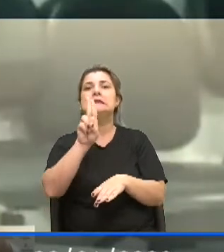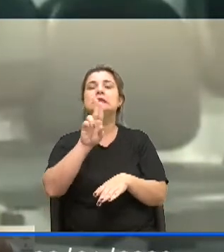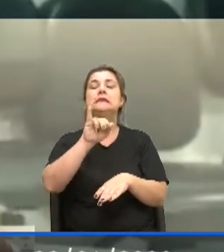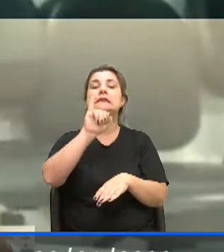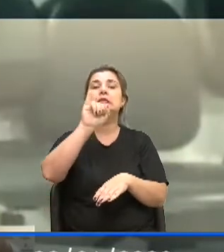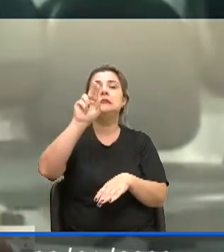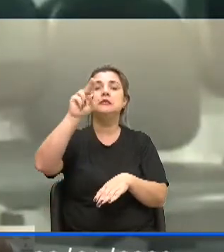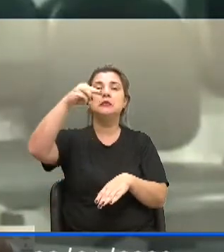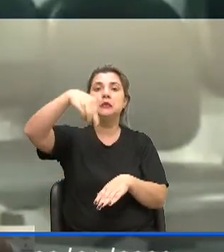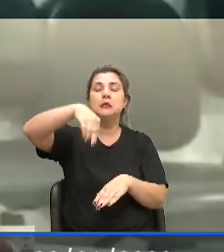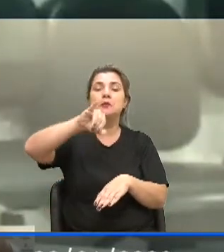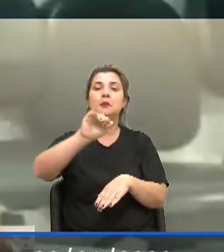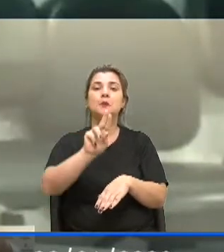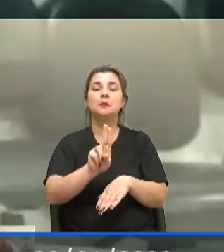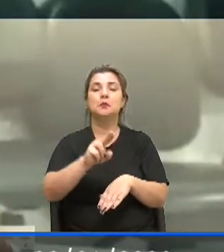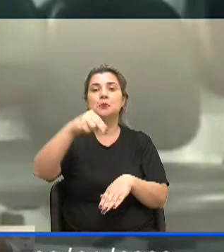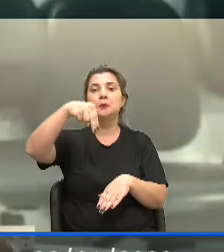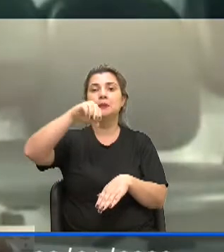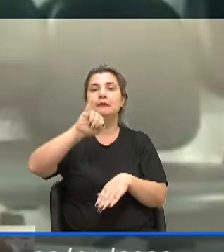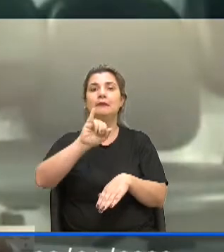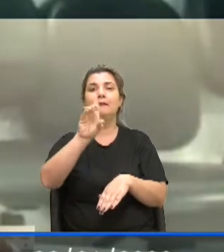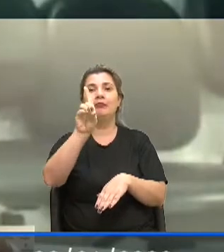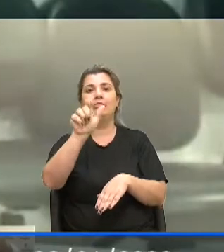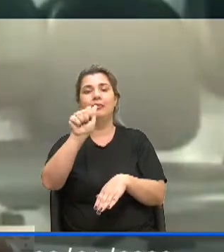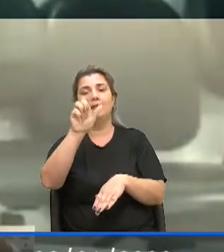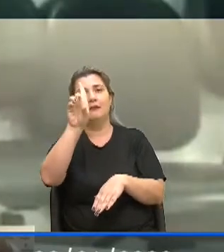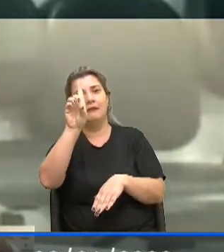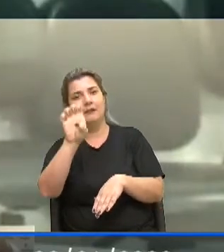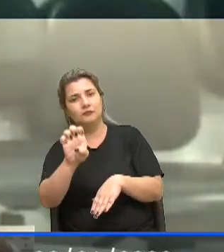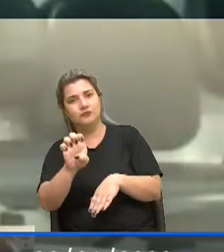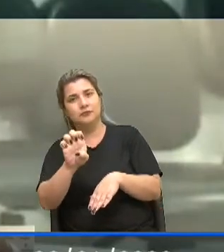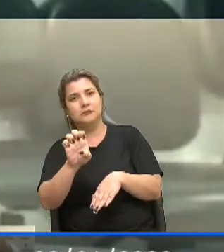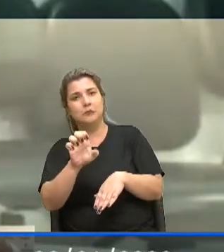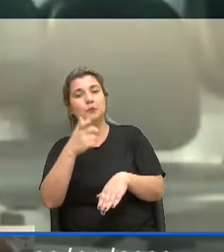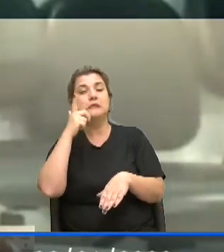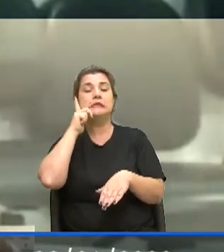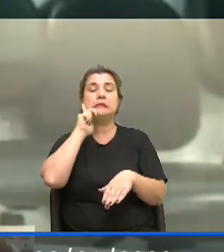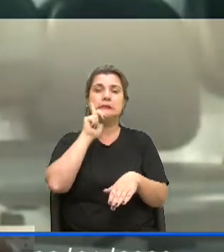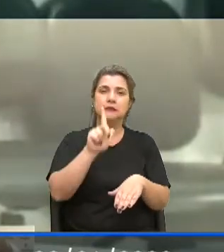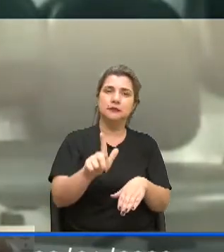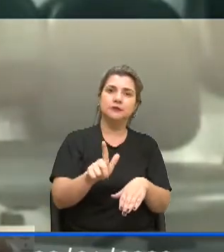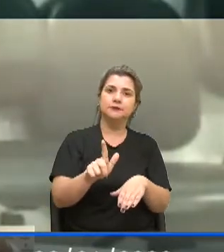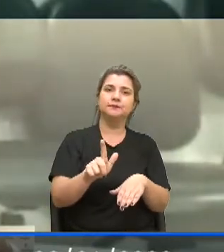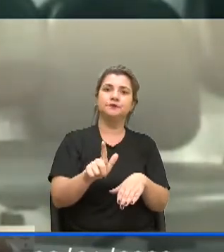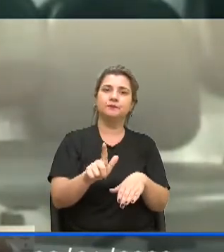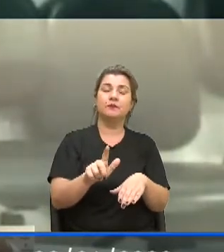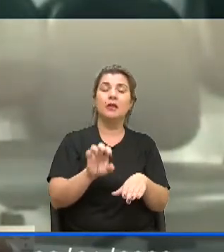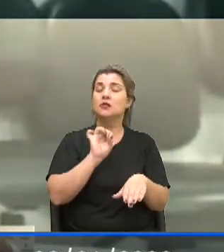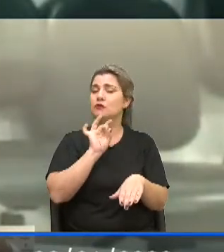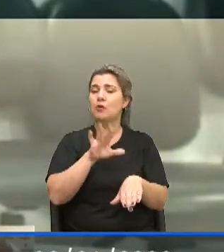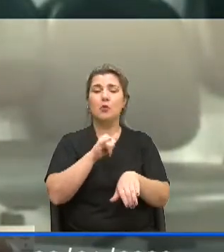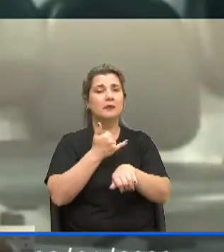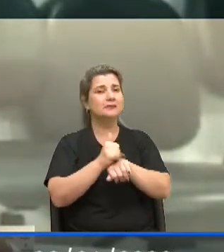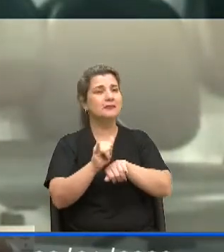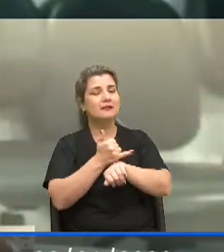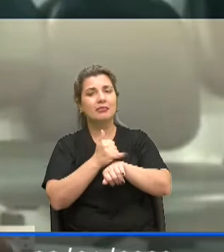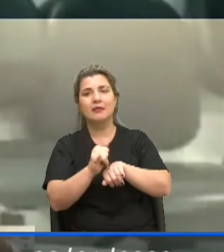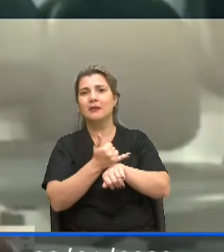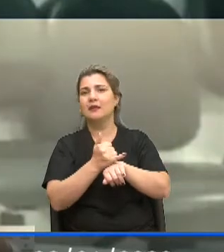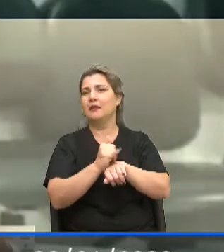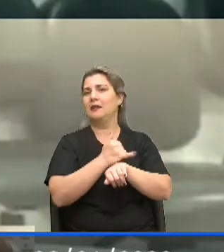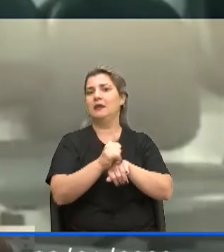circulação do vírus entre a população como um todo. Então, esse ganho e então, uma estratégia desse nível, de